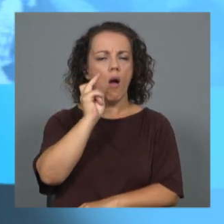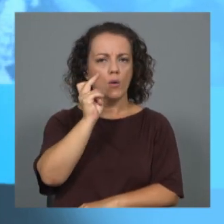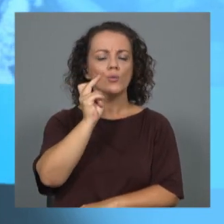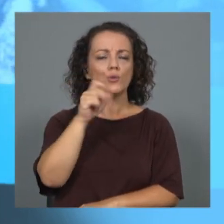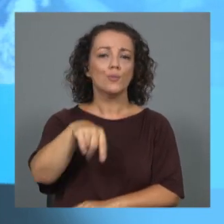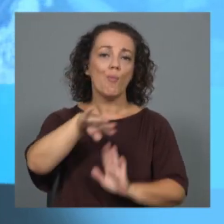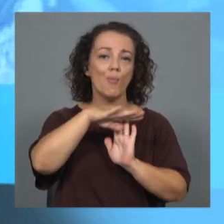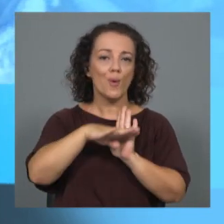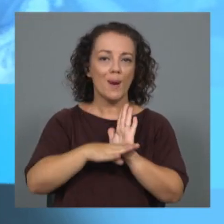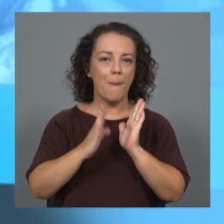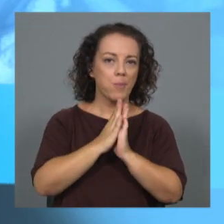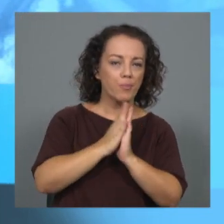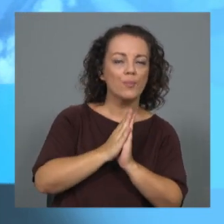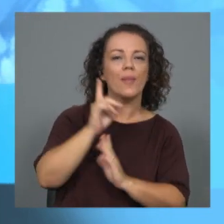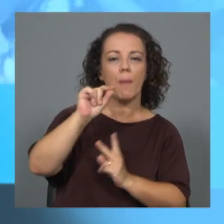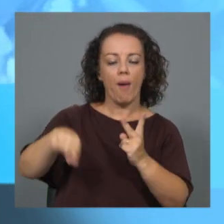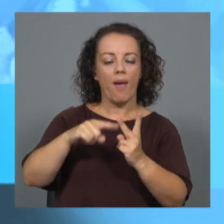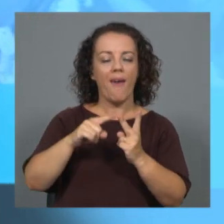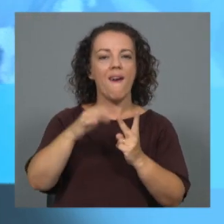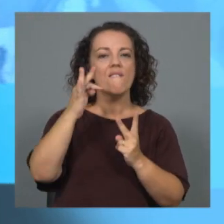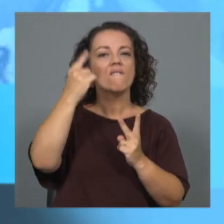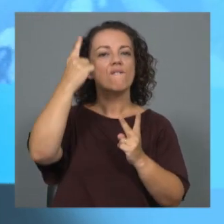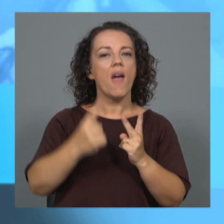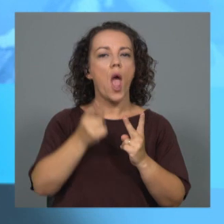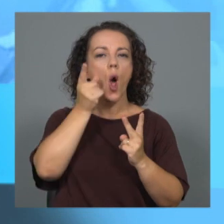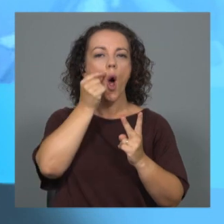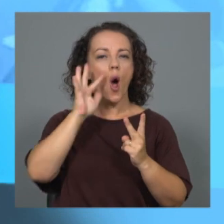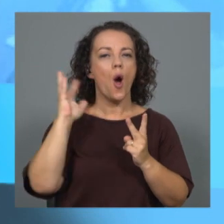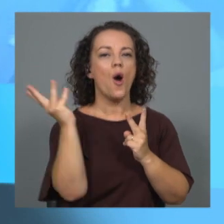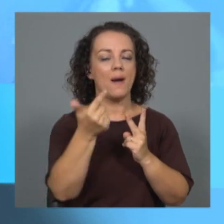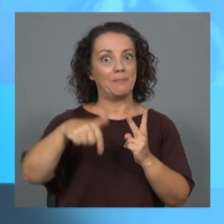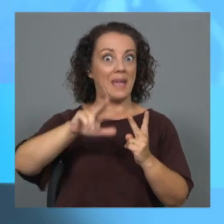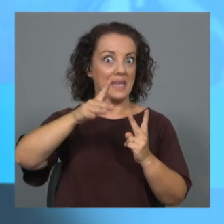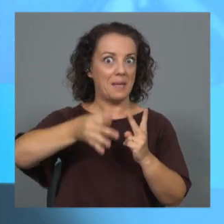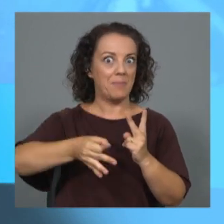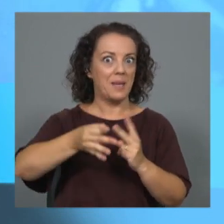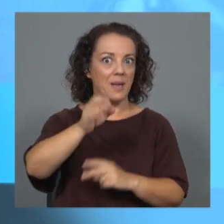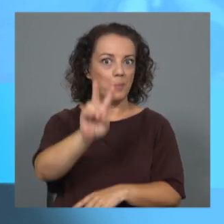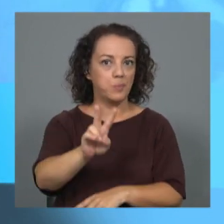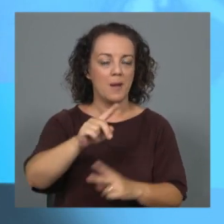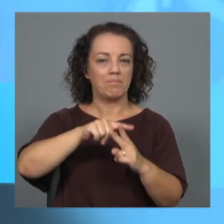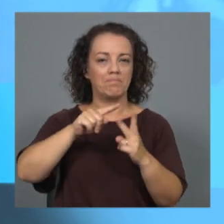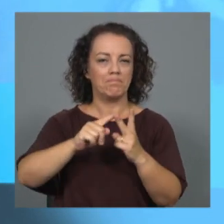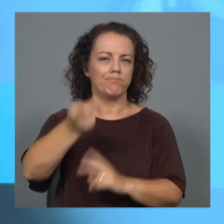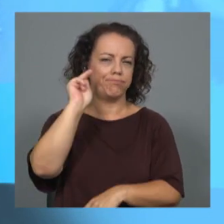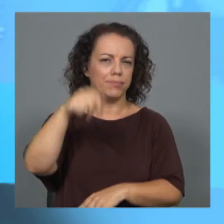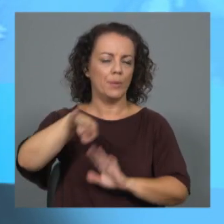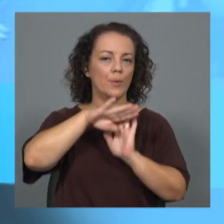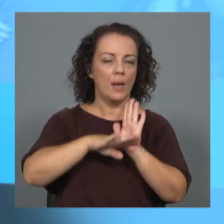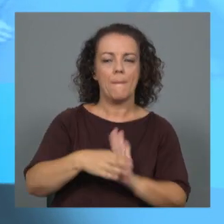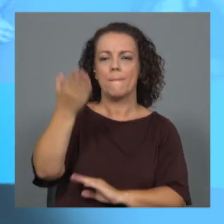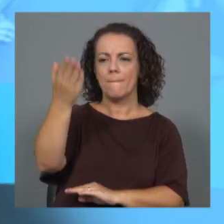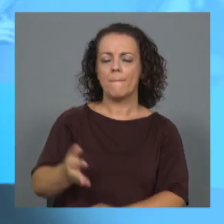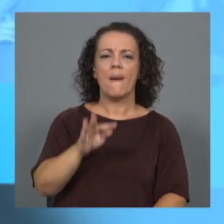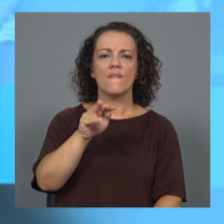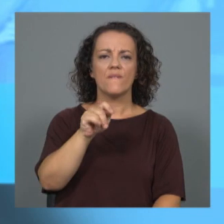programa Eclésia e da Fé dos Homens aqui na RTP2. Connosco está o Frei José Nunes, dominicano, professor da